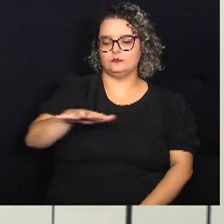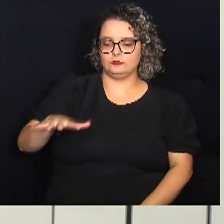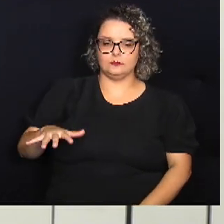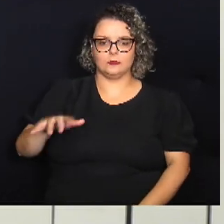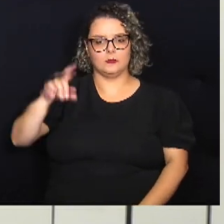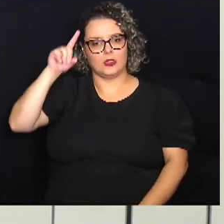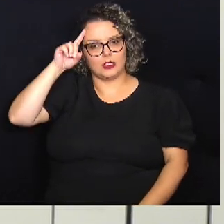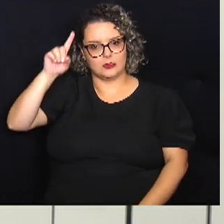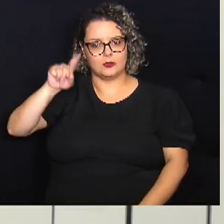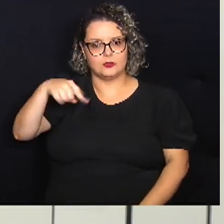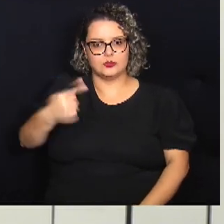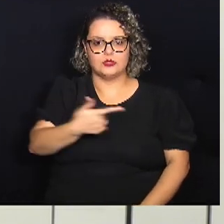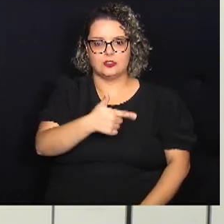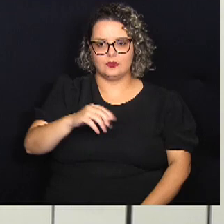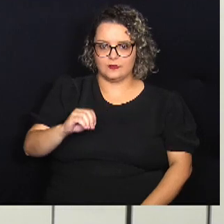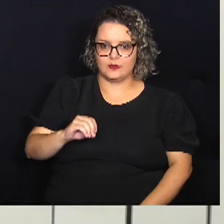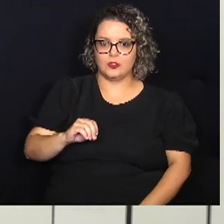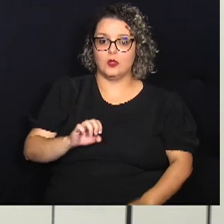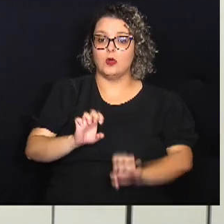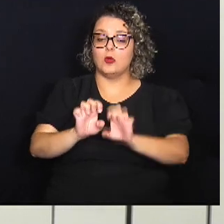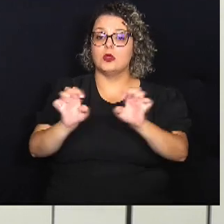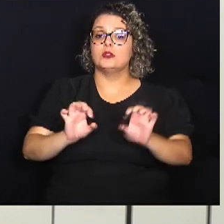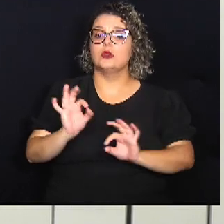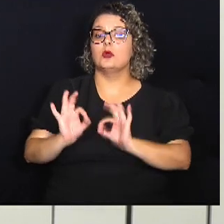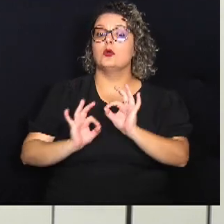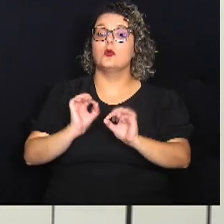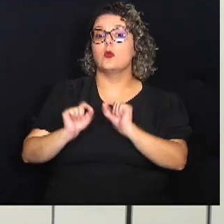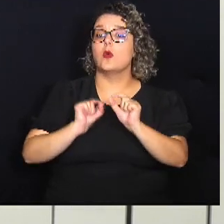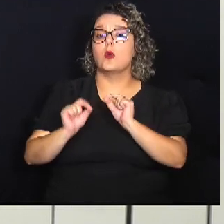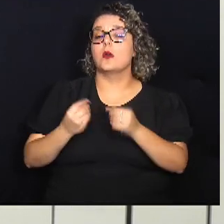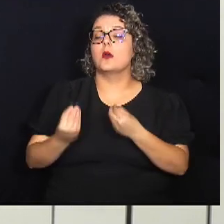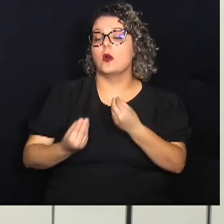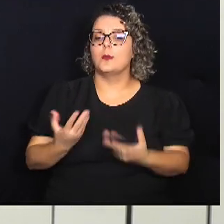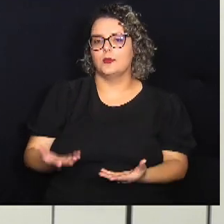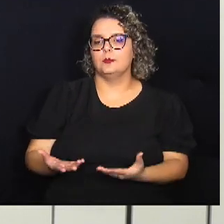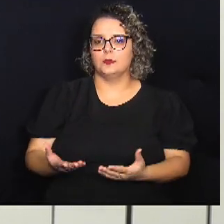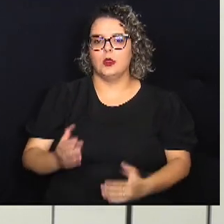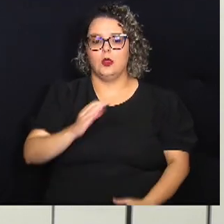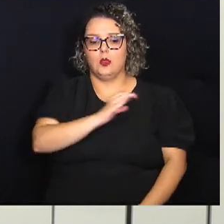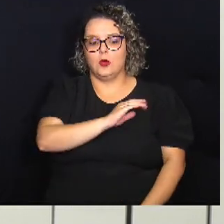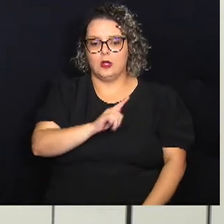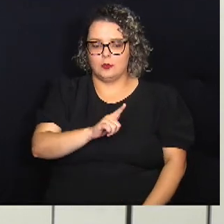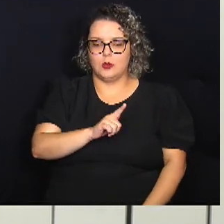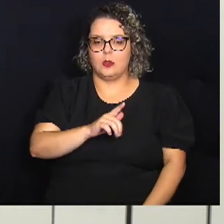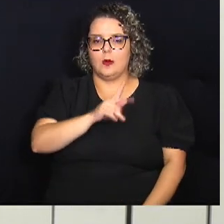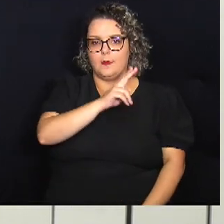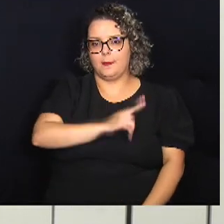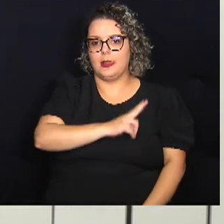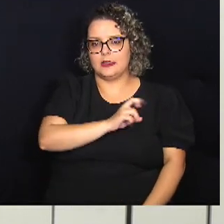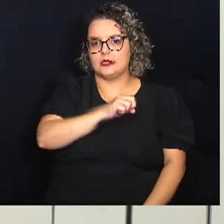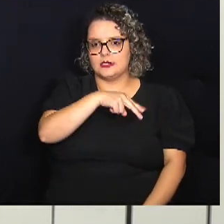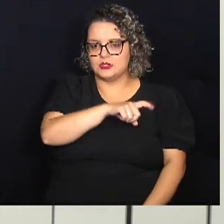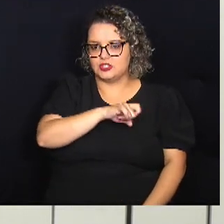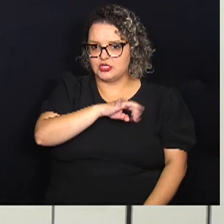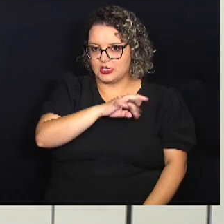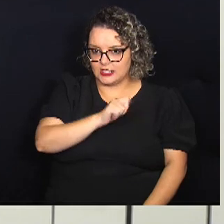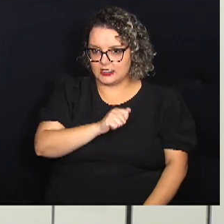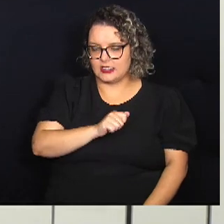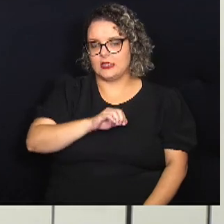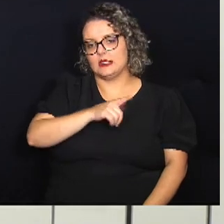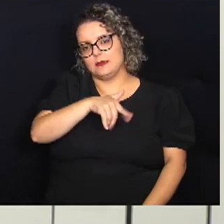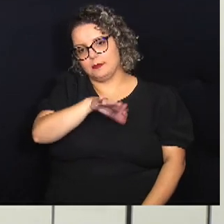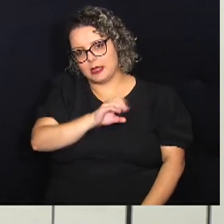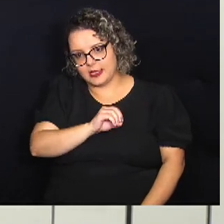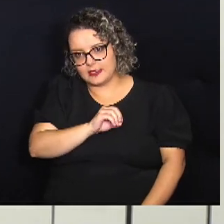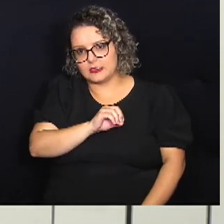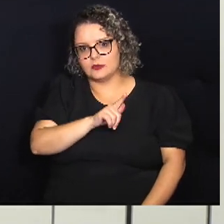dia 20 com o seguinte esquema: no terminal Campo Grande, Padre Anchieta e Barão Geraldo será das 6 às 9